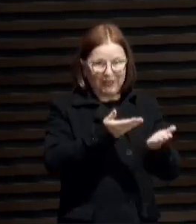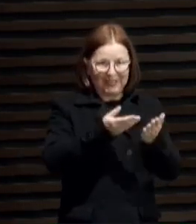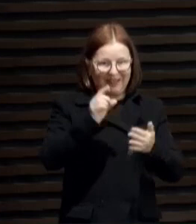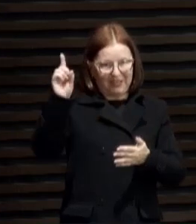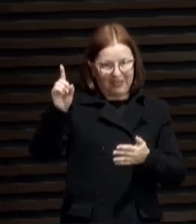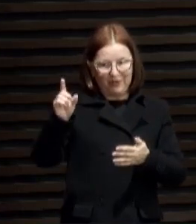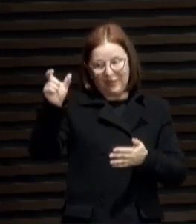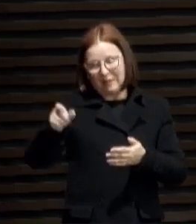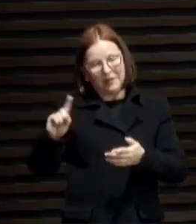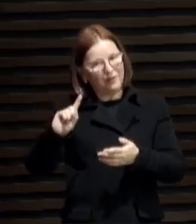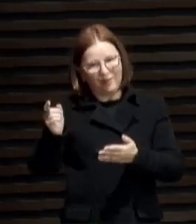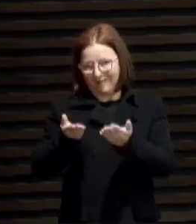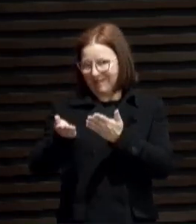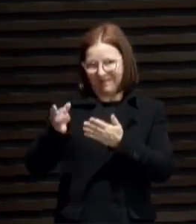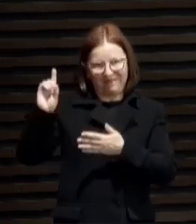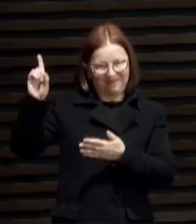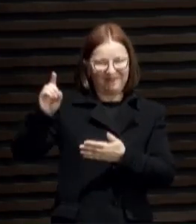Amados, essa